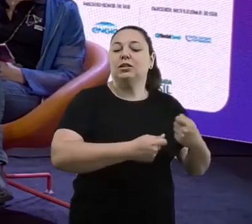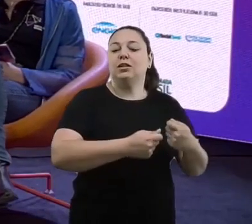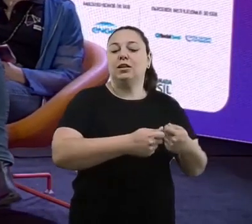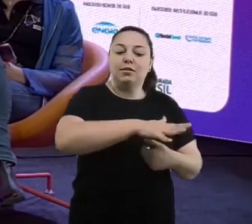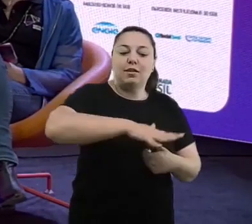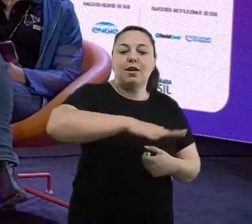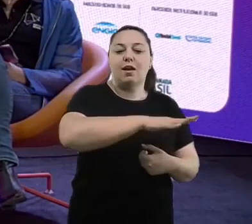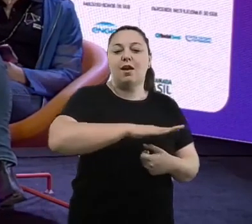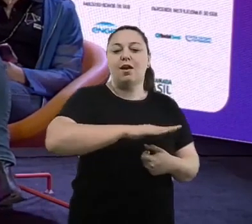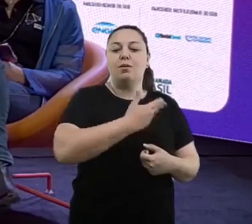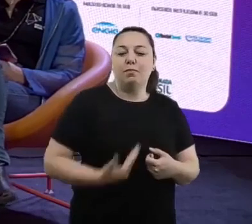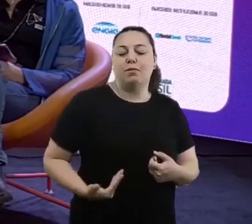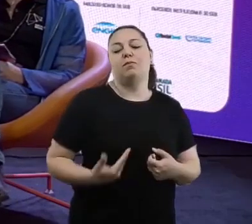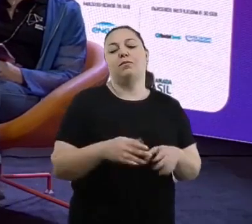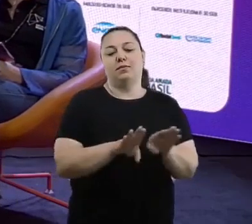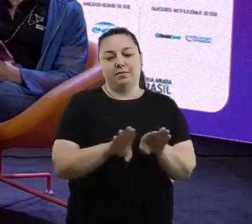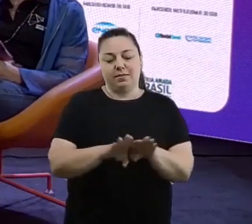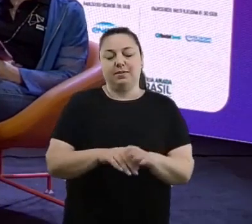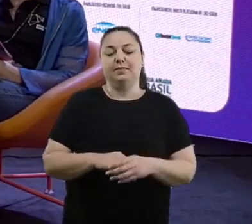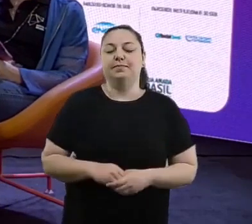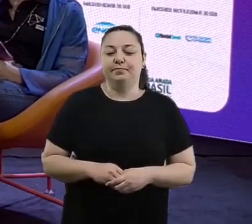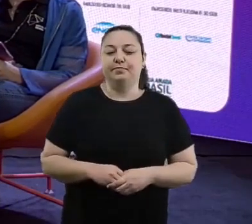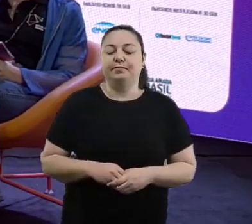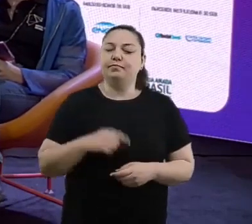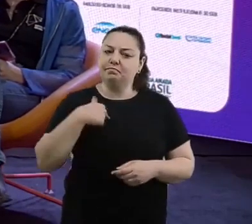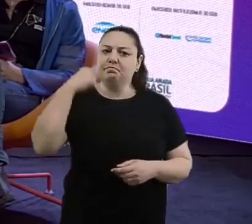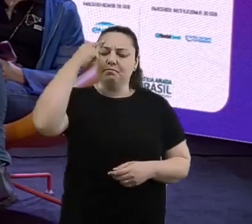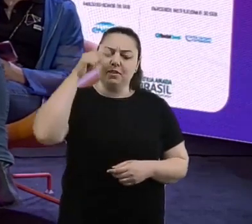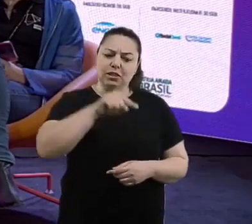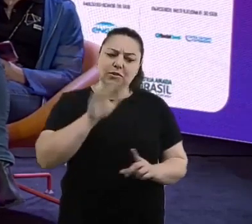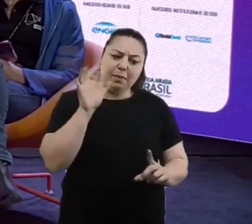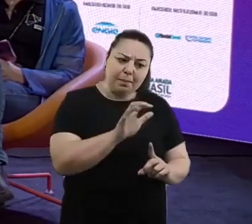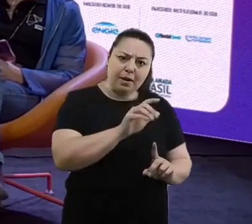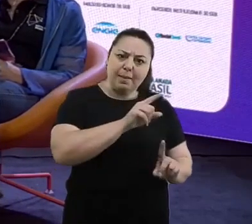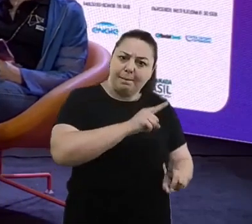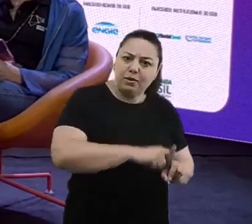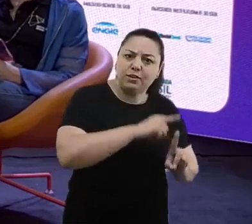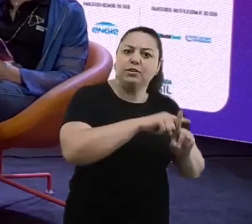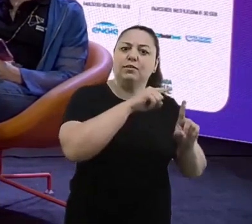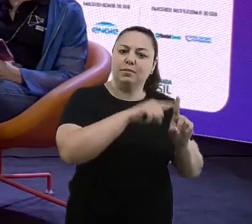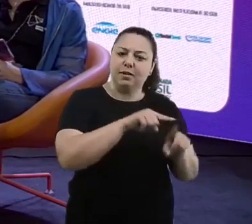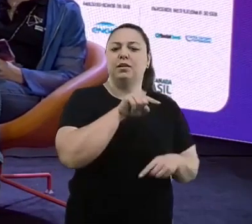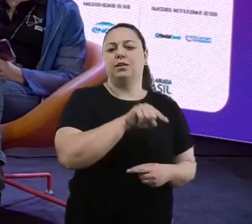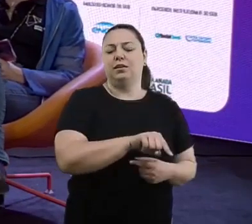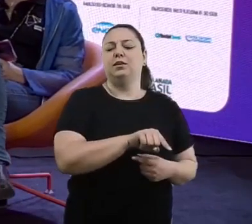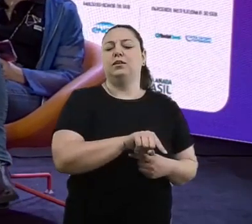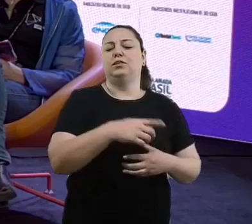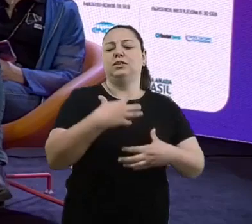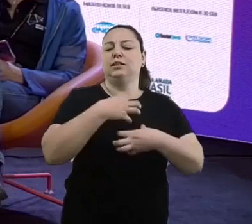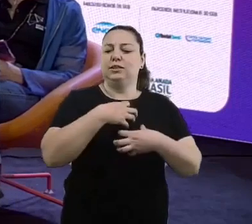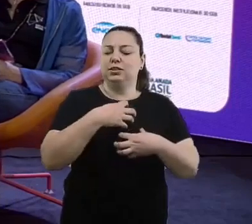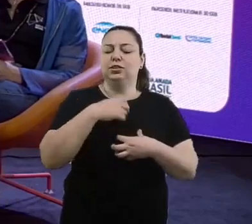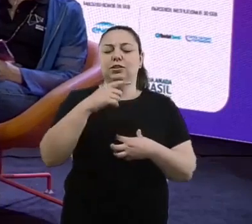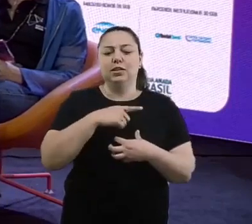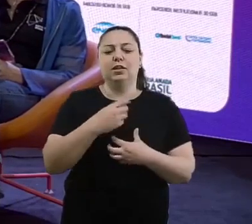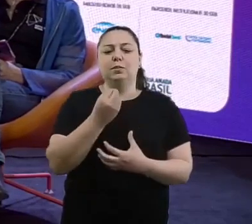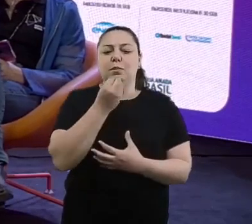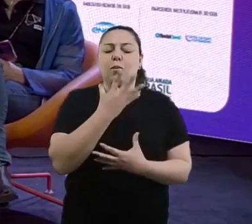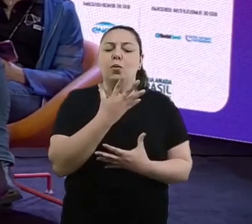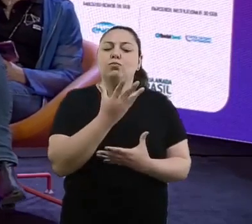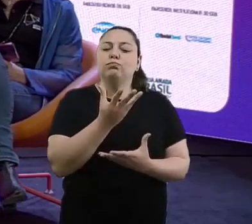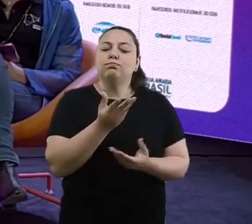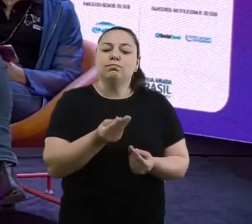pública, né? Você ter uma boa gestão, uma boa visualização desses recursos públicos, principalmente nesse